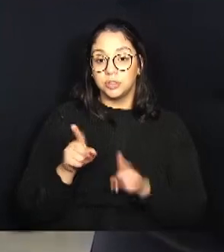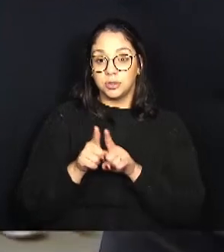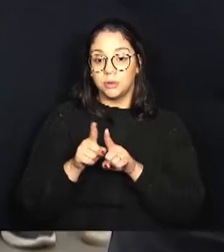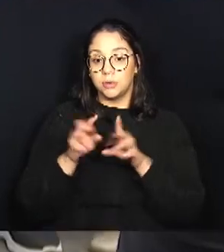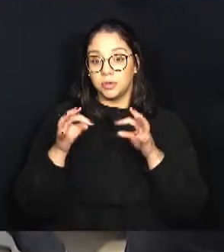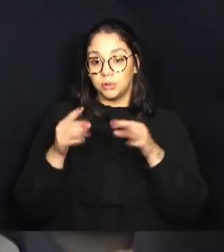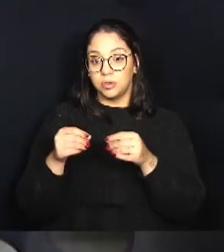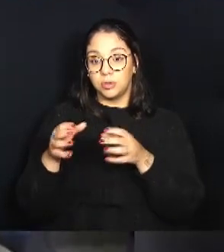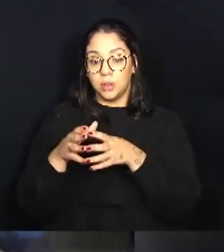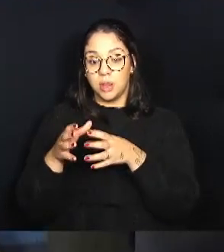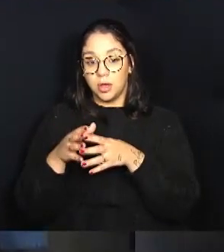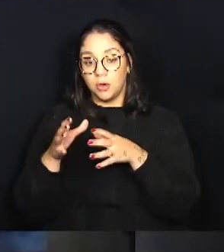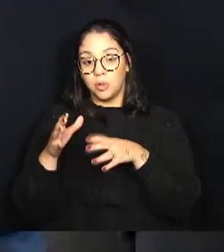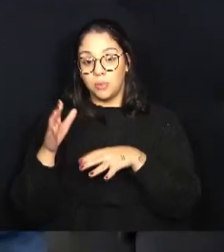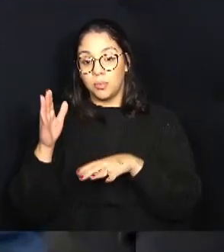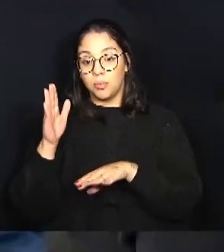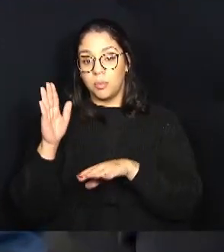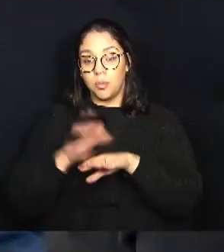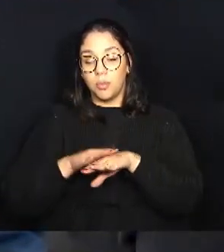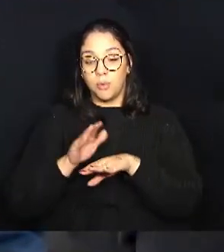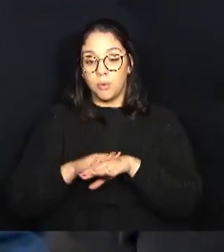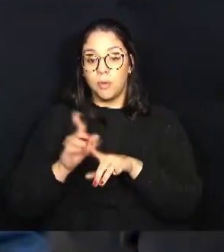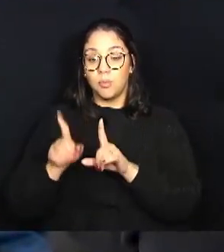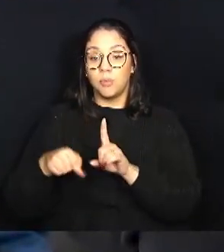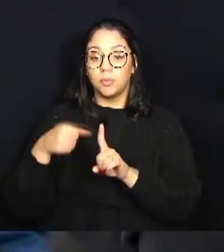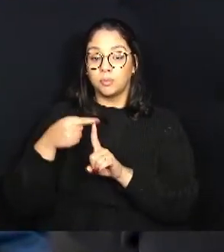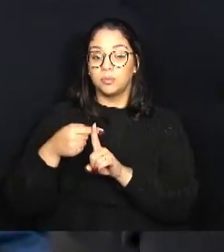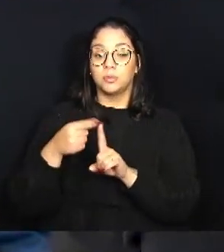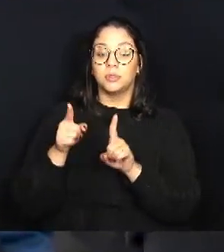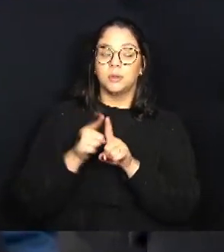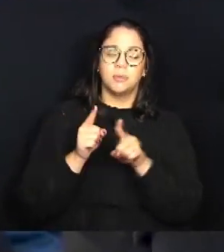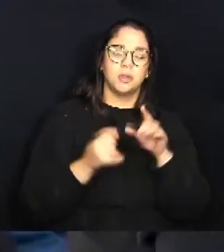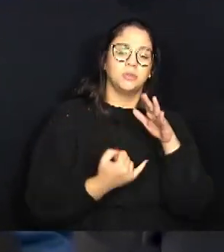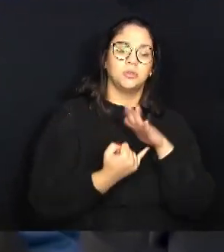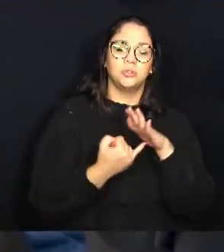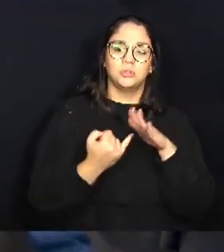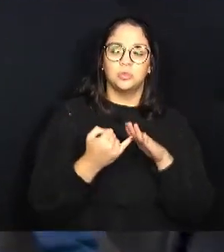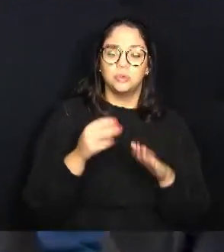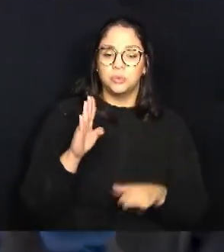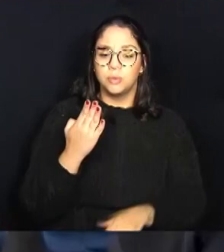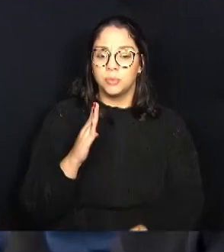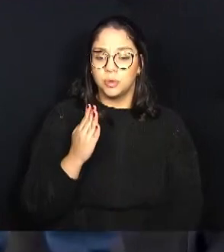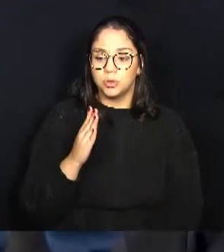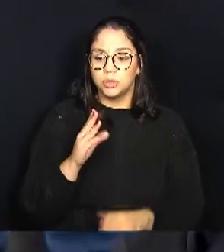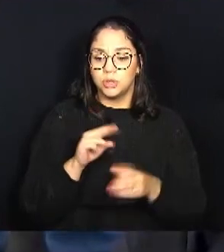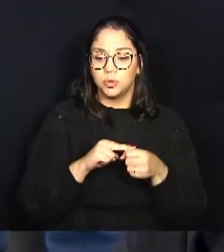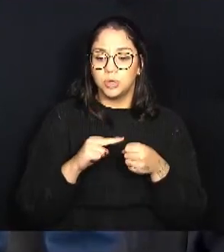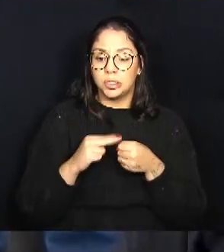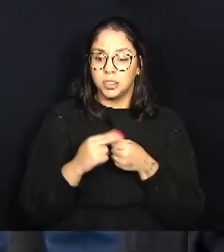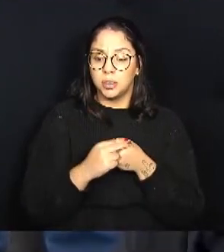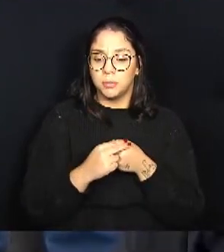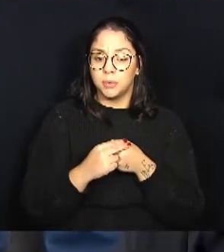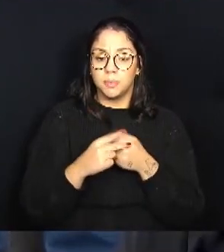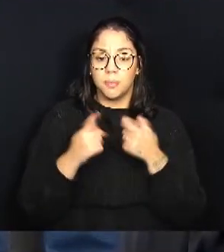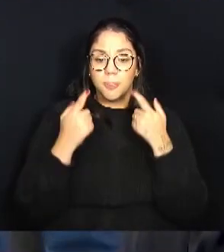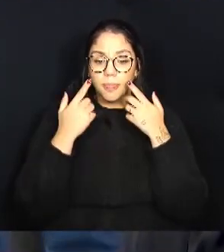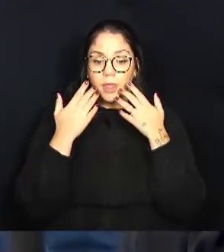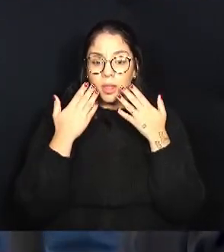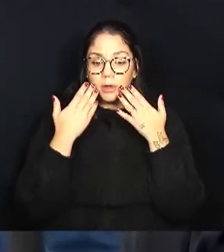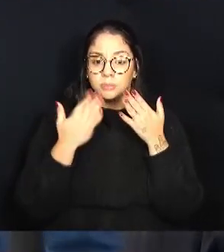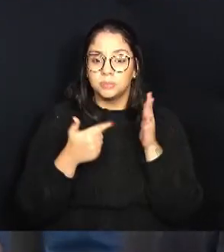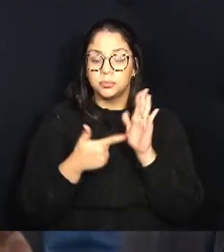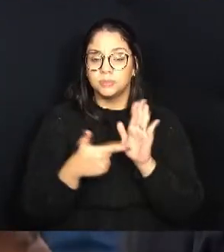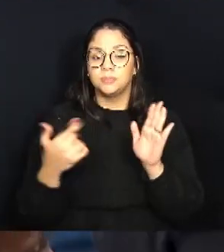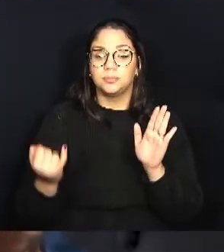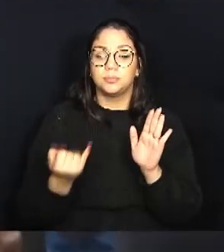Atitude Positiva, e Eleonore Setz, do Instituto de Biologia da Unicamp, que destacou a importância do